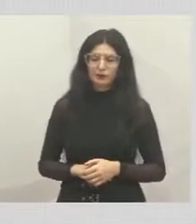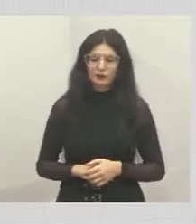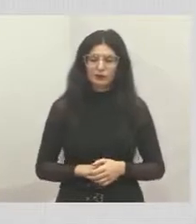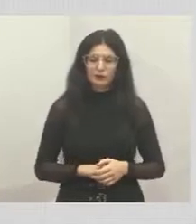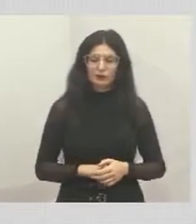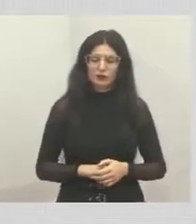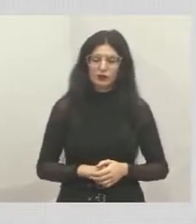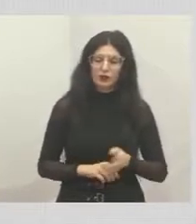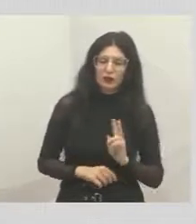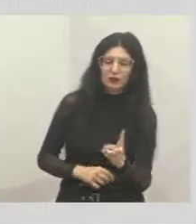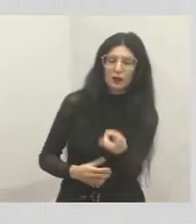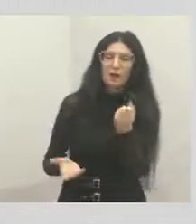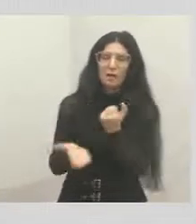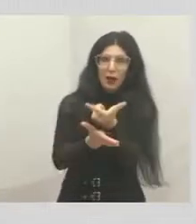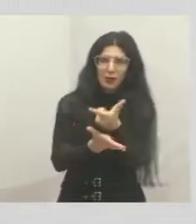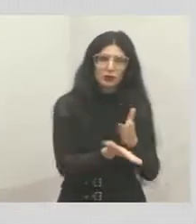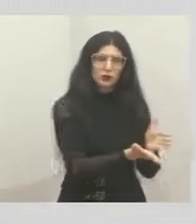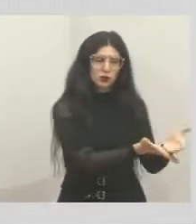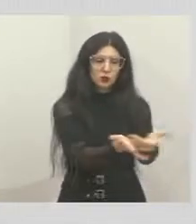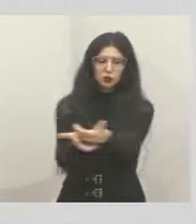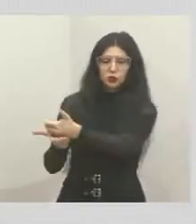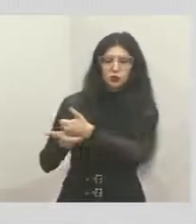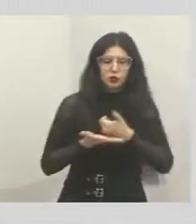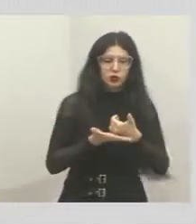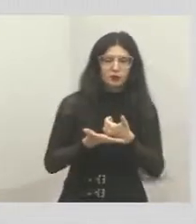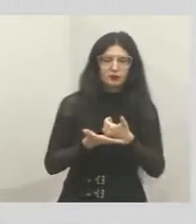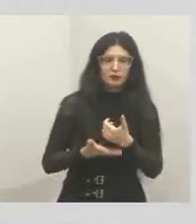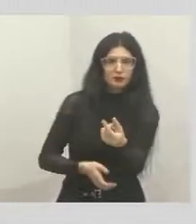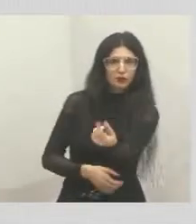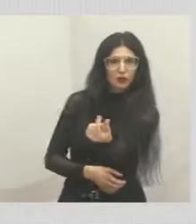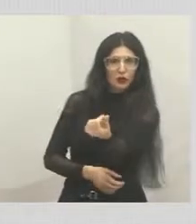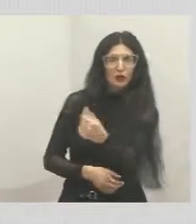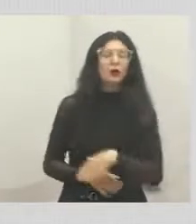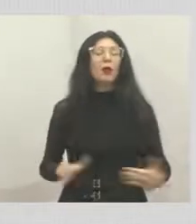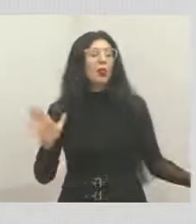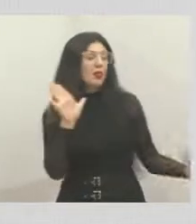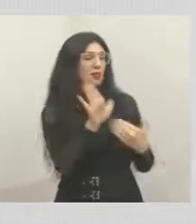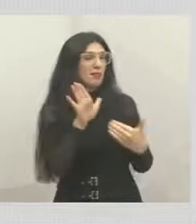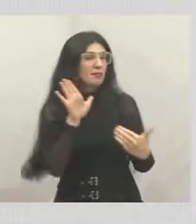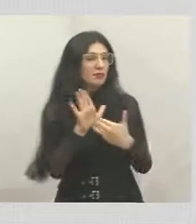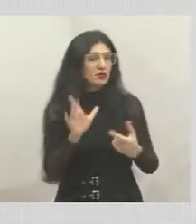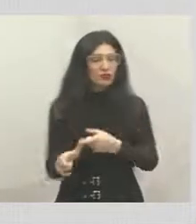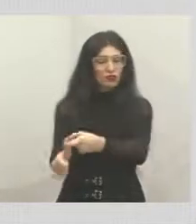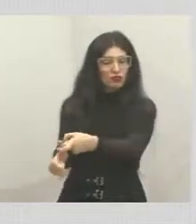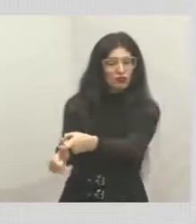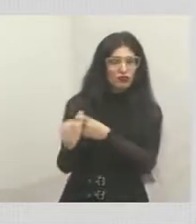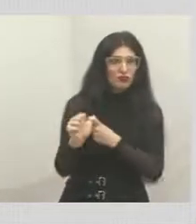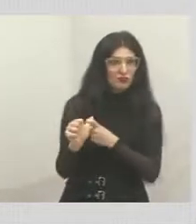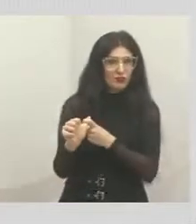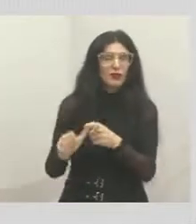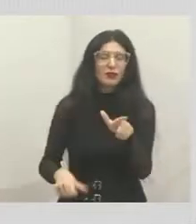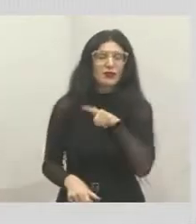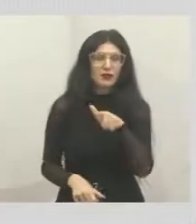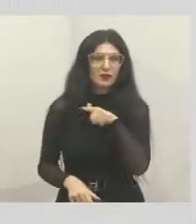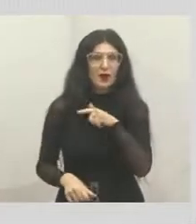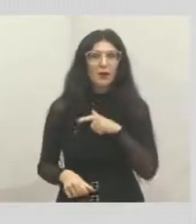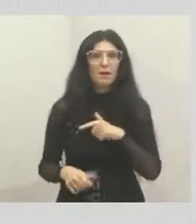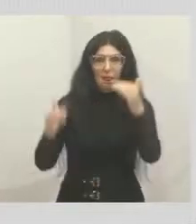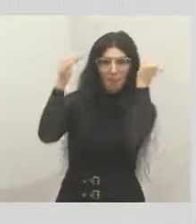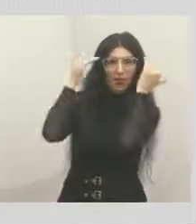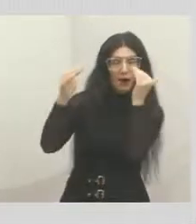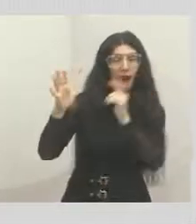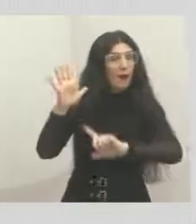Aqui, como vocês podem ver nesse quadro, temos os limites das dívidas, que, de acordo com a